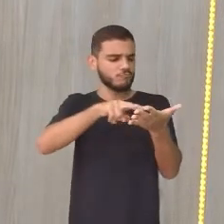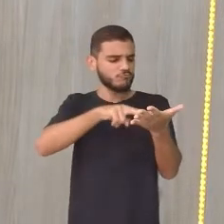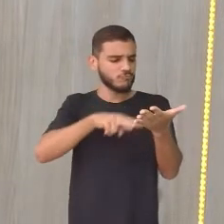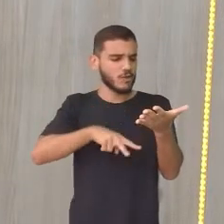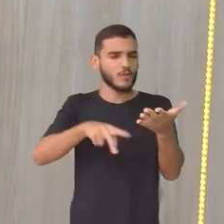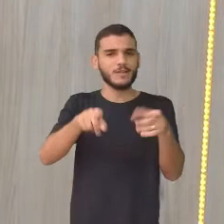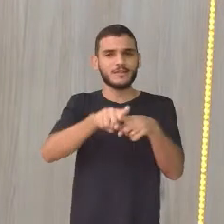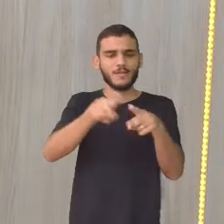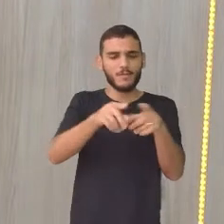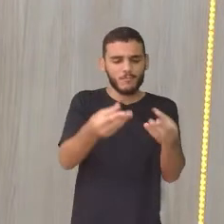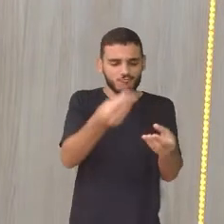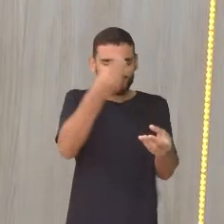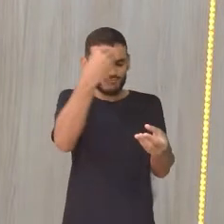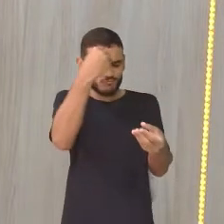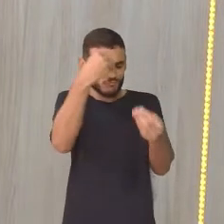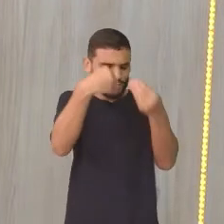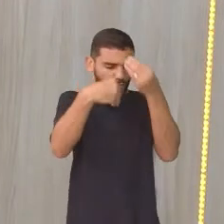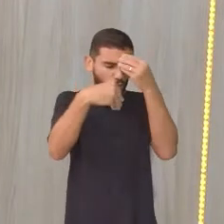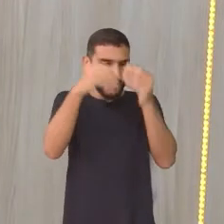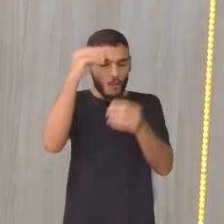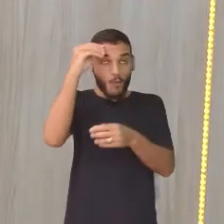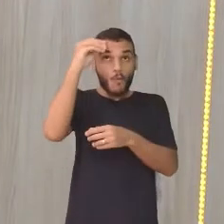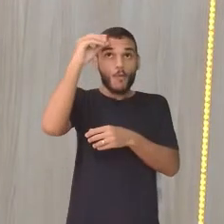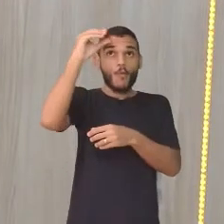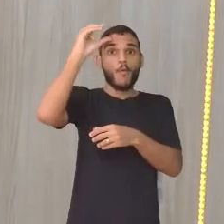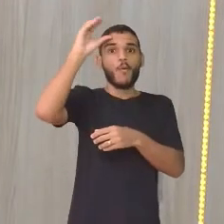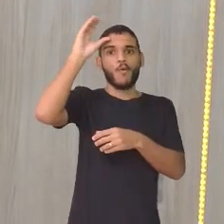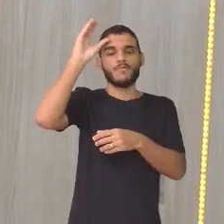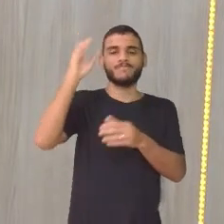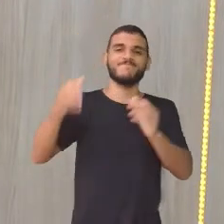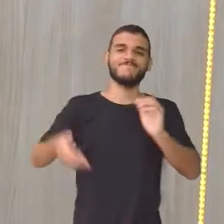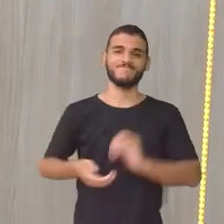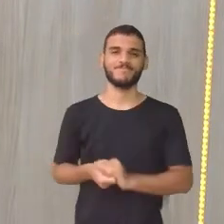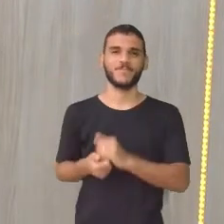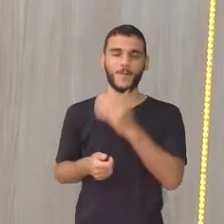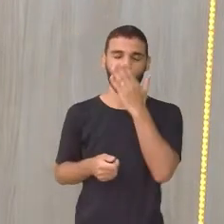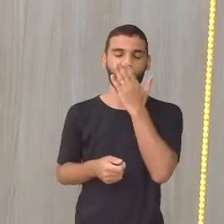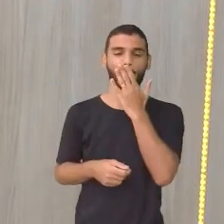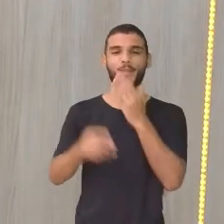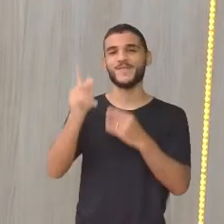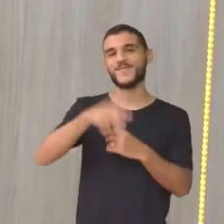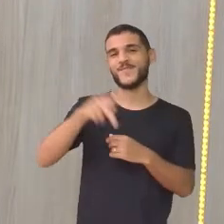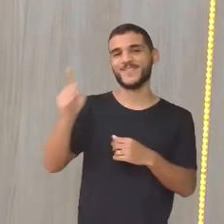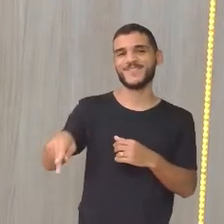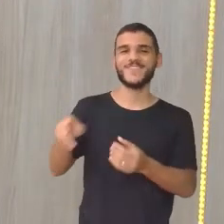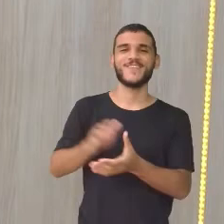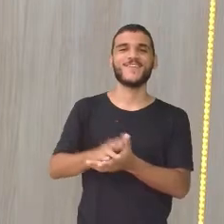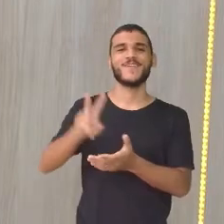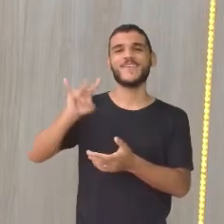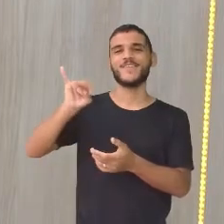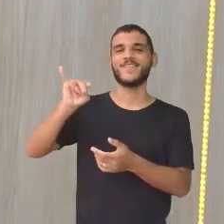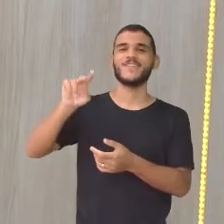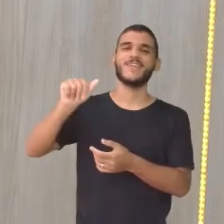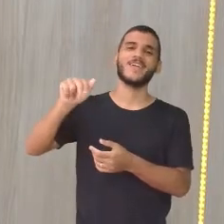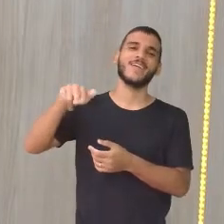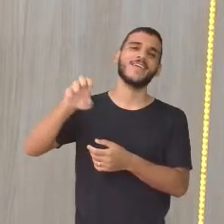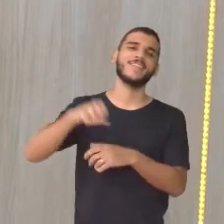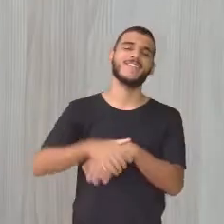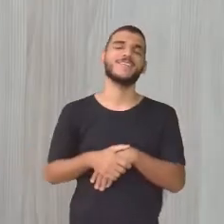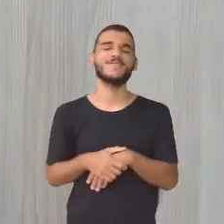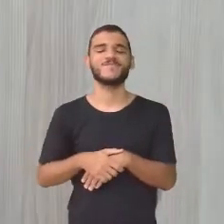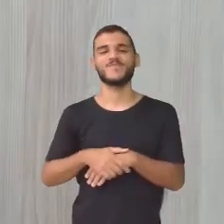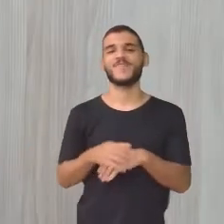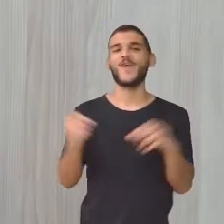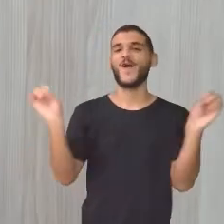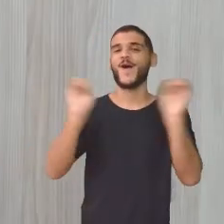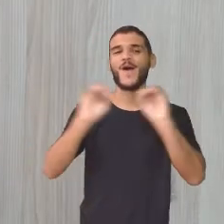conhecimento incrível. Viviane Santos, você já pode aí dar aquele alô para os nossos alunos e alunas do sexto ano? Gente, todo